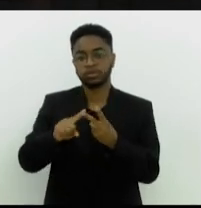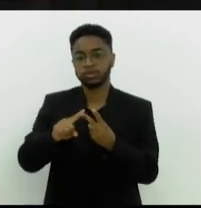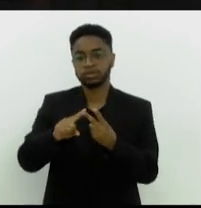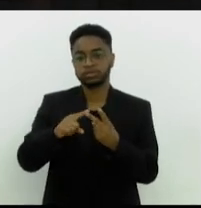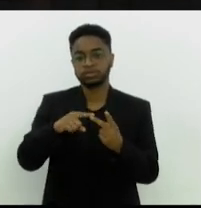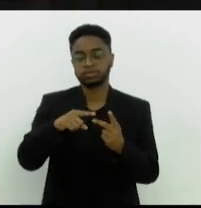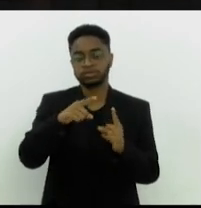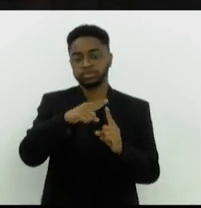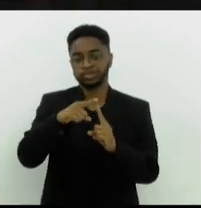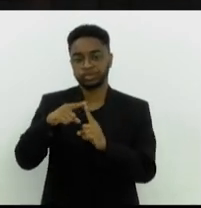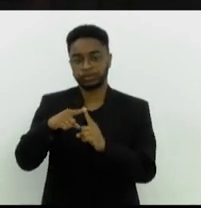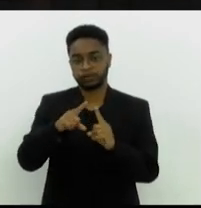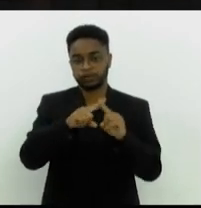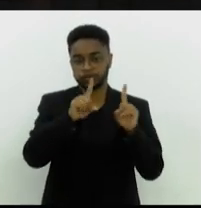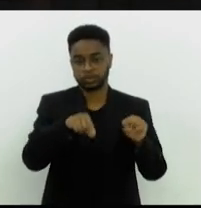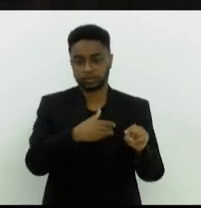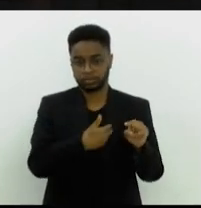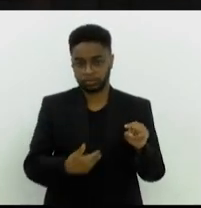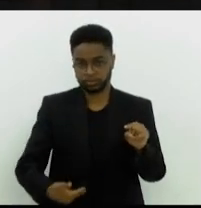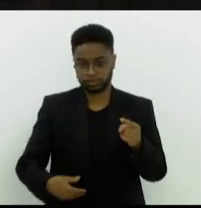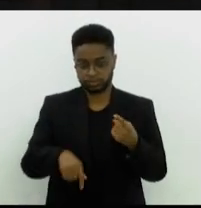público. Um que tem